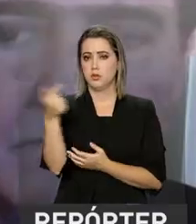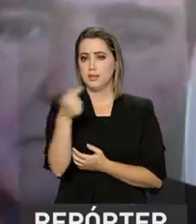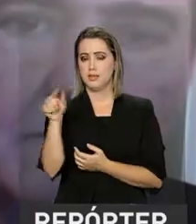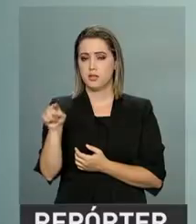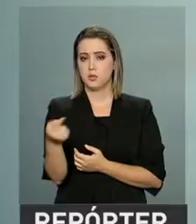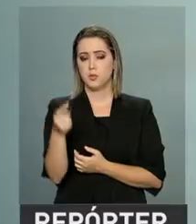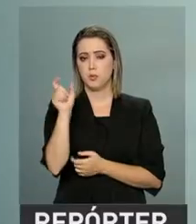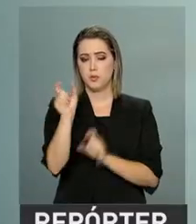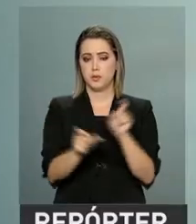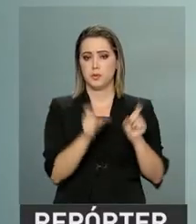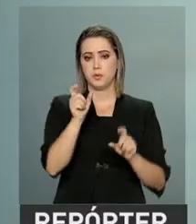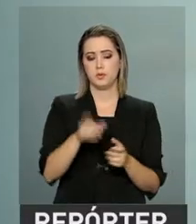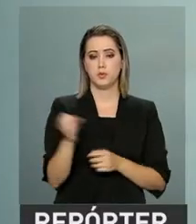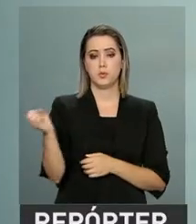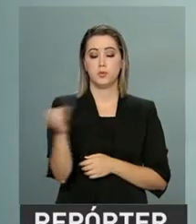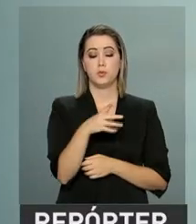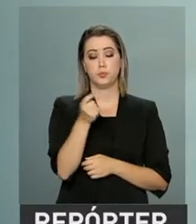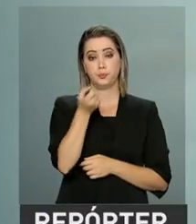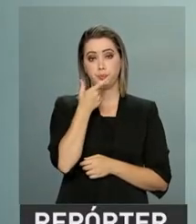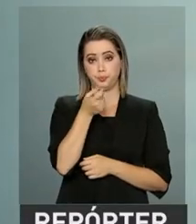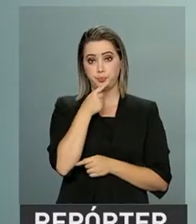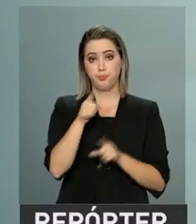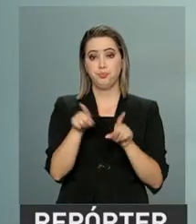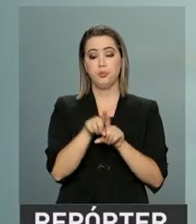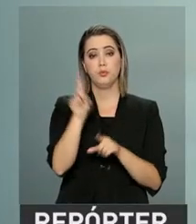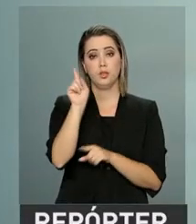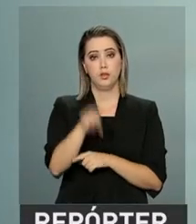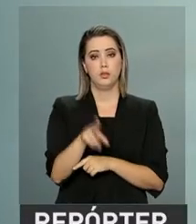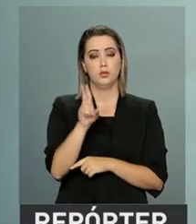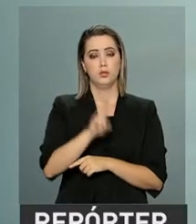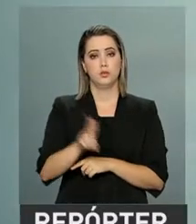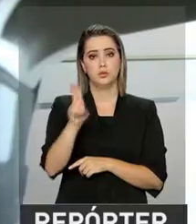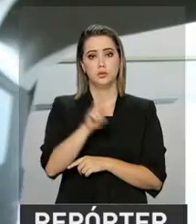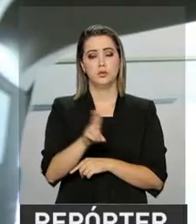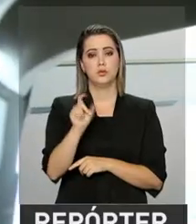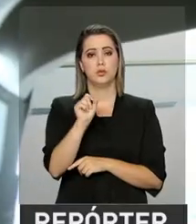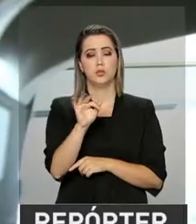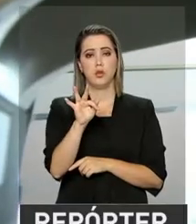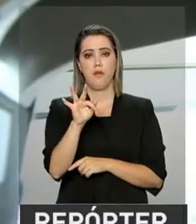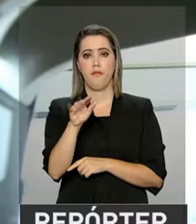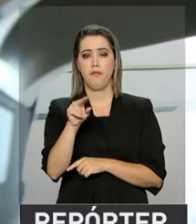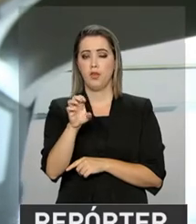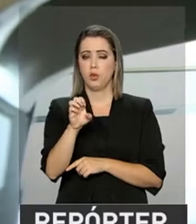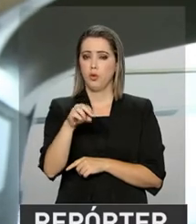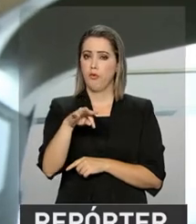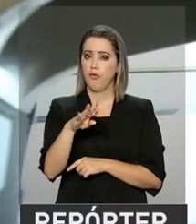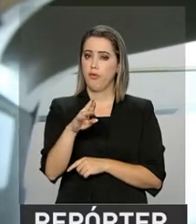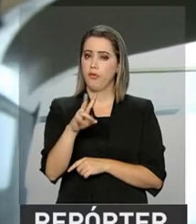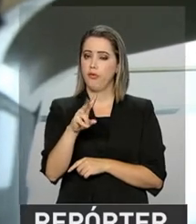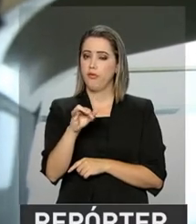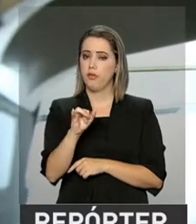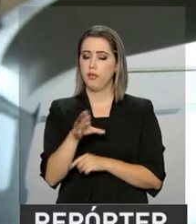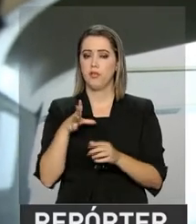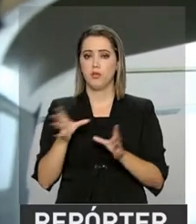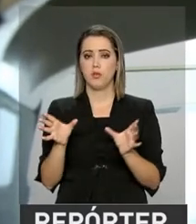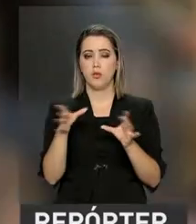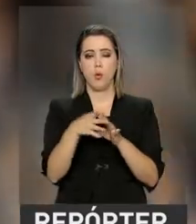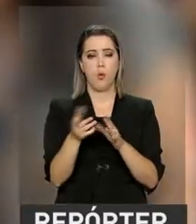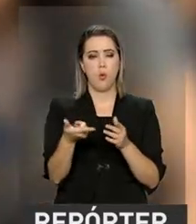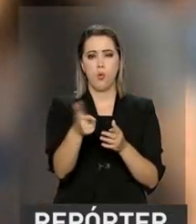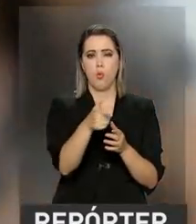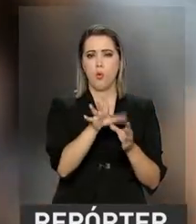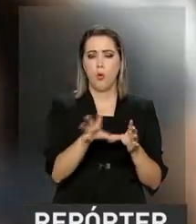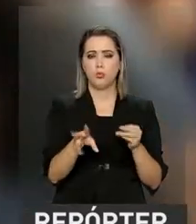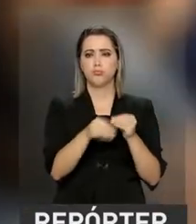o novo tratamento vai utilizar o remédio tenofovir associado a substância sempre citava bina